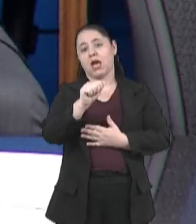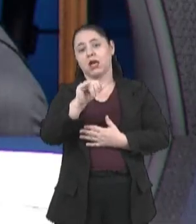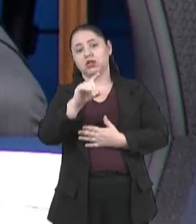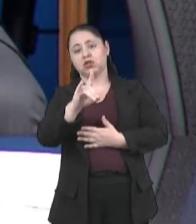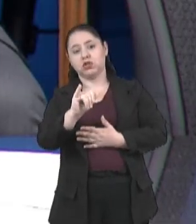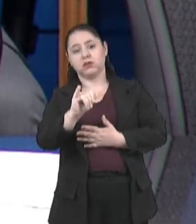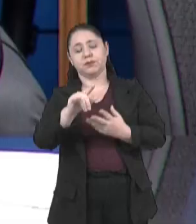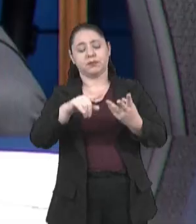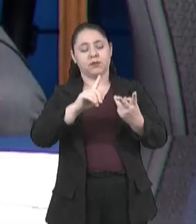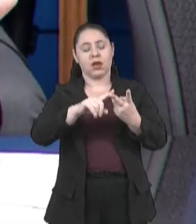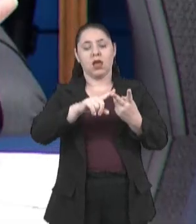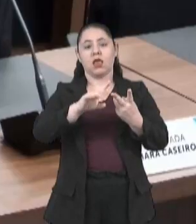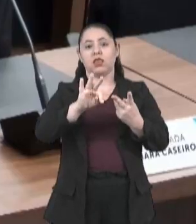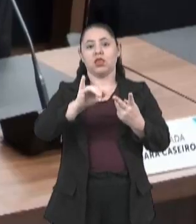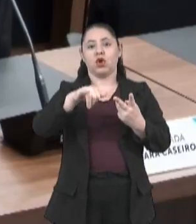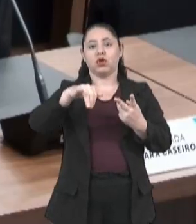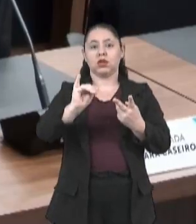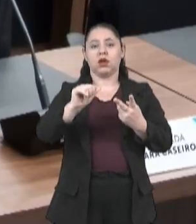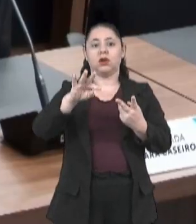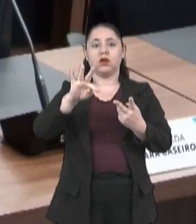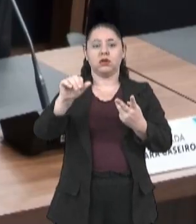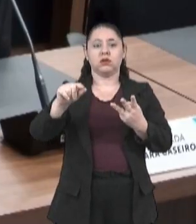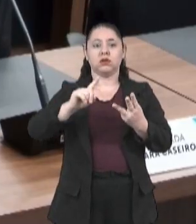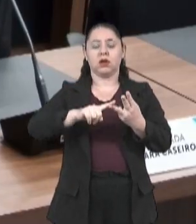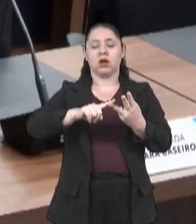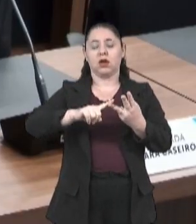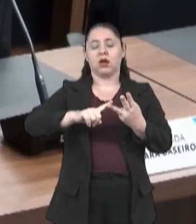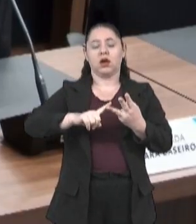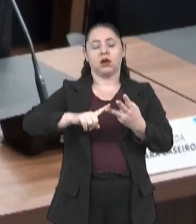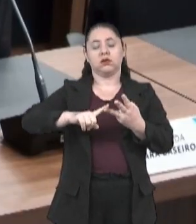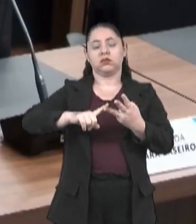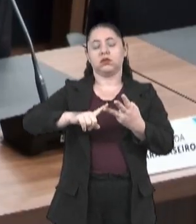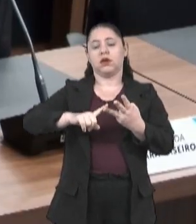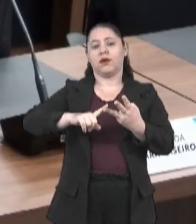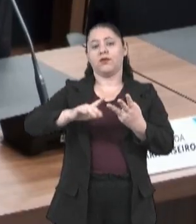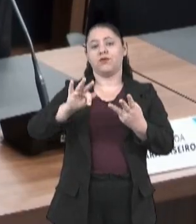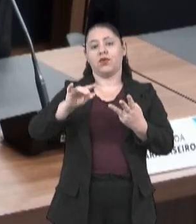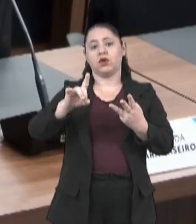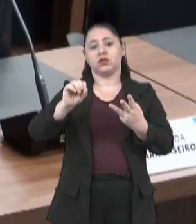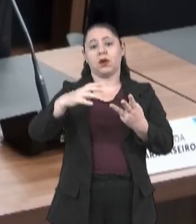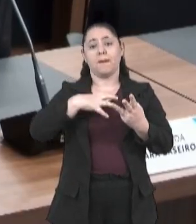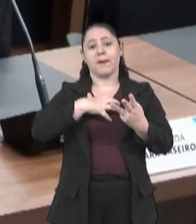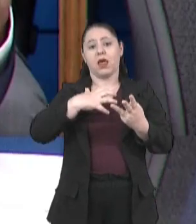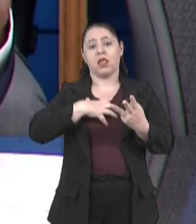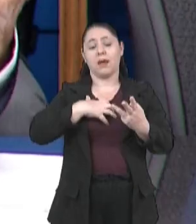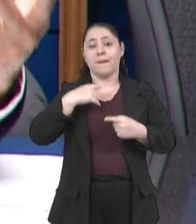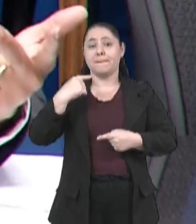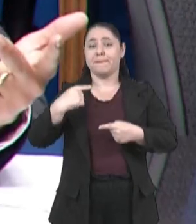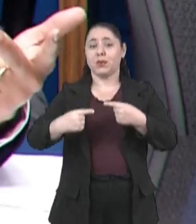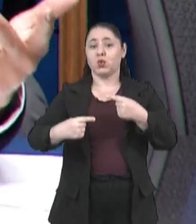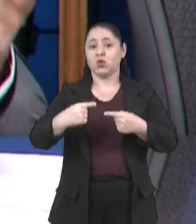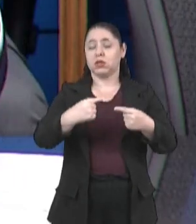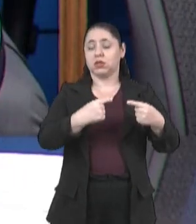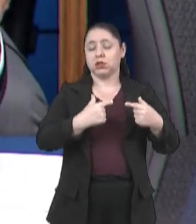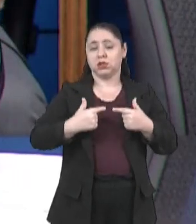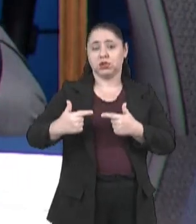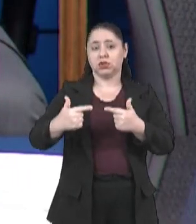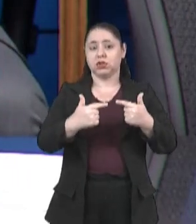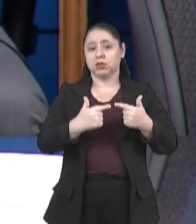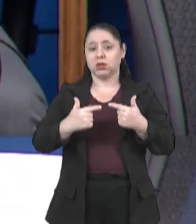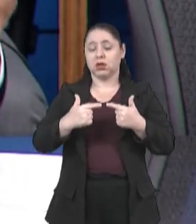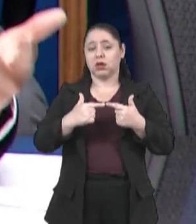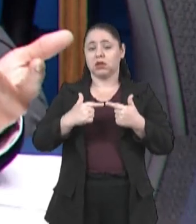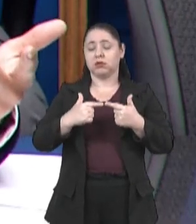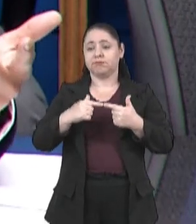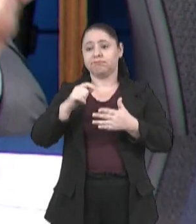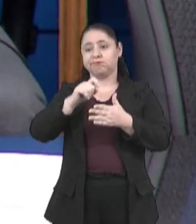a Toyota não teria montado em Sorocaba, a Ford não teria montado na Bahia. Política de incentivo fiscal é política